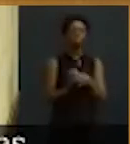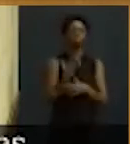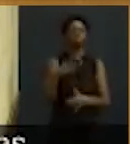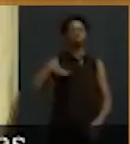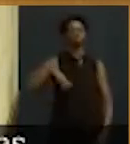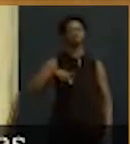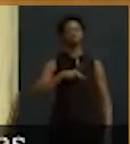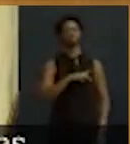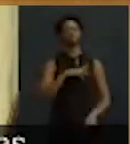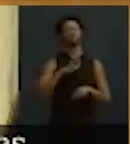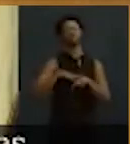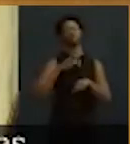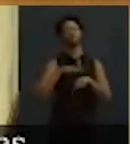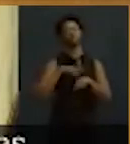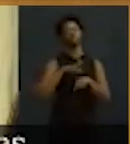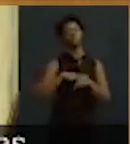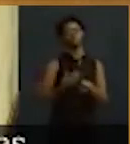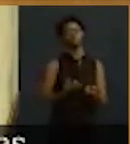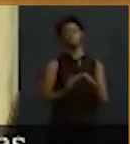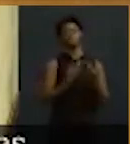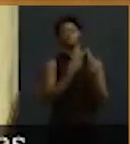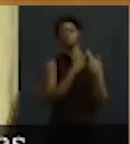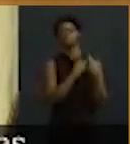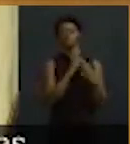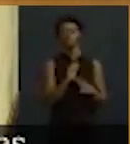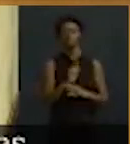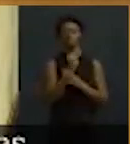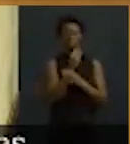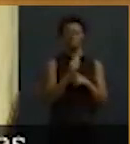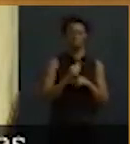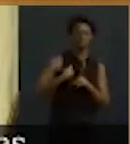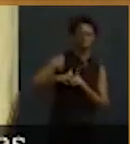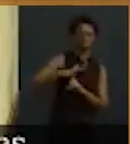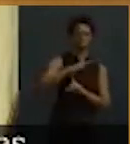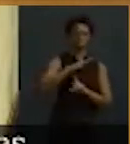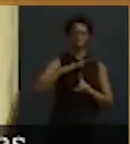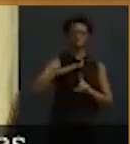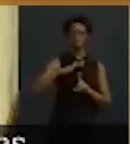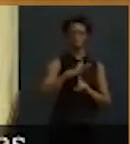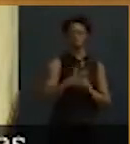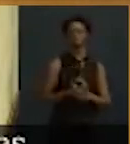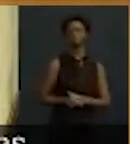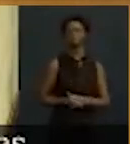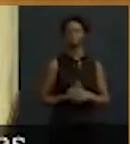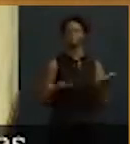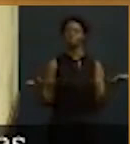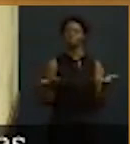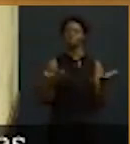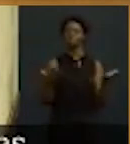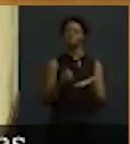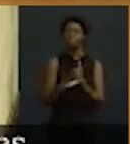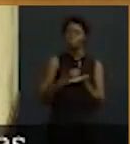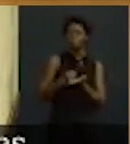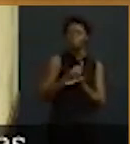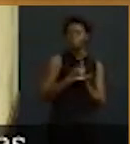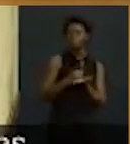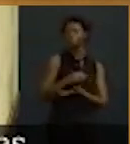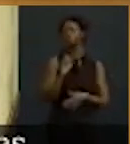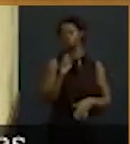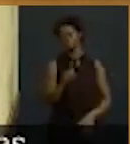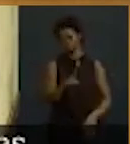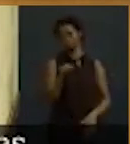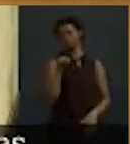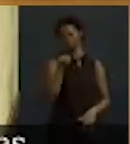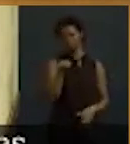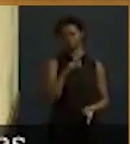instituição autônoma com a responsabilidade de defender a sociedade. Ora, basicamente, esta é a atribuição do